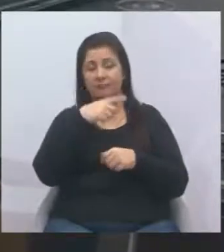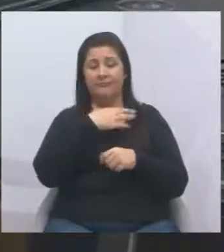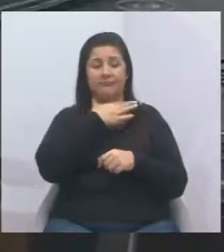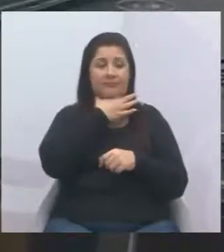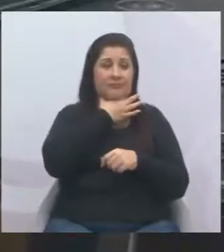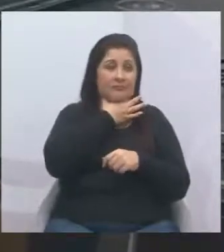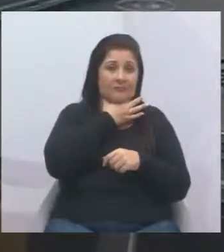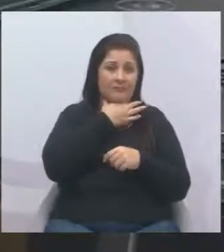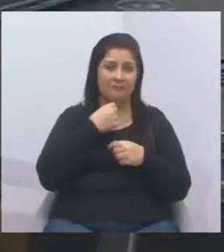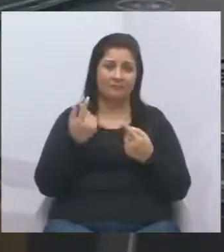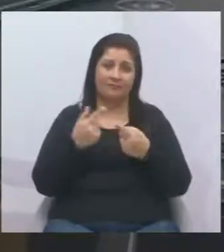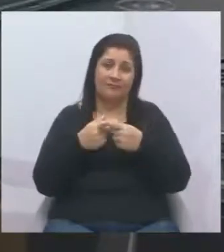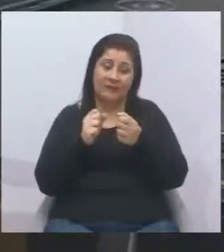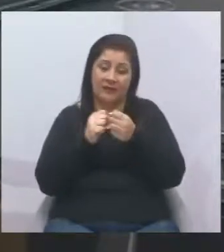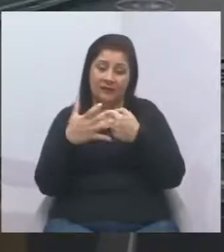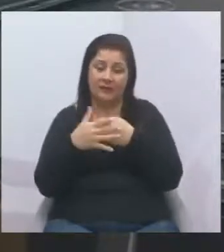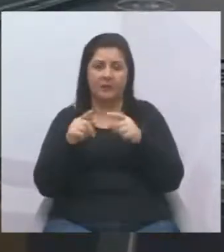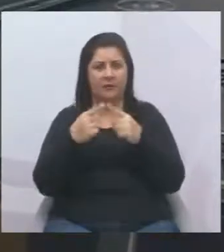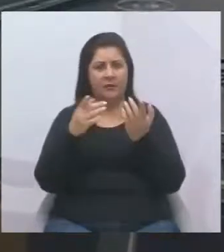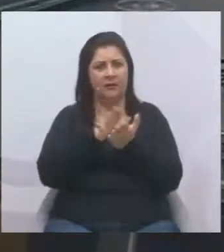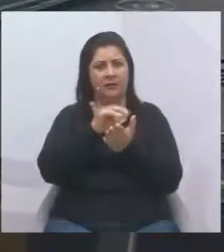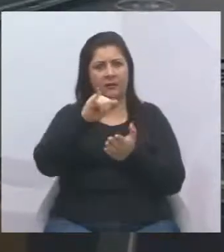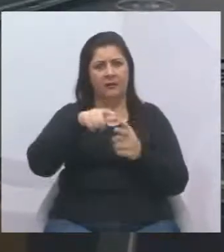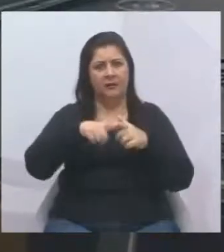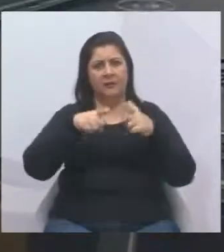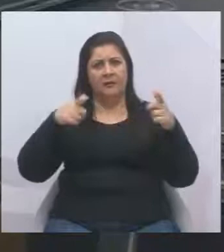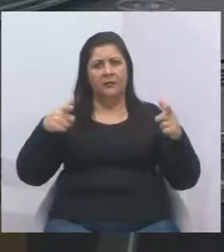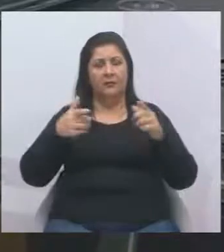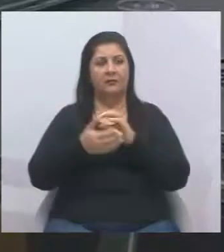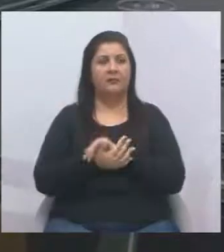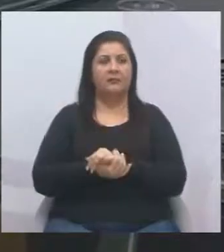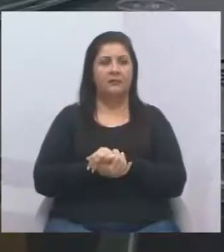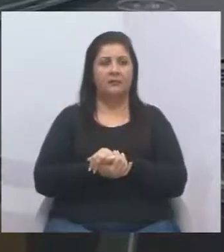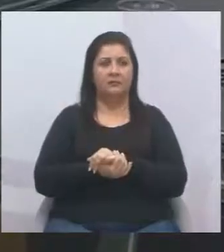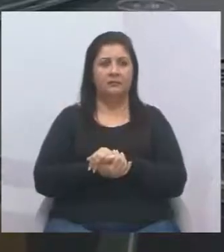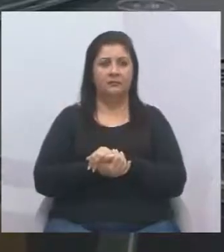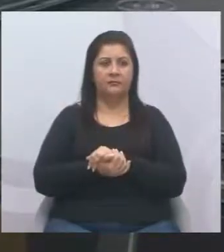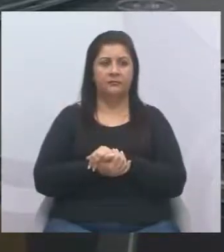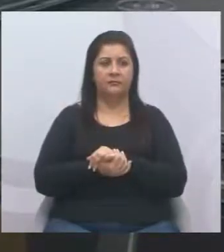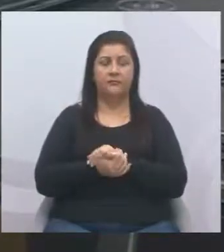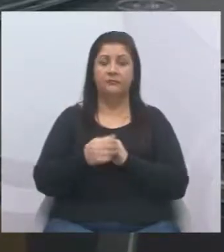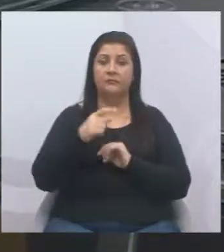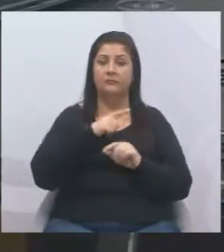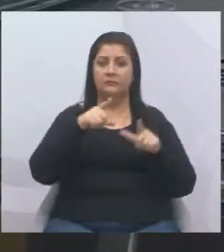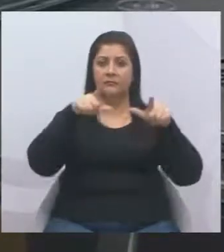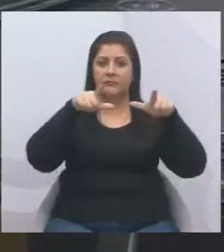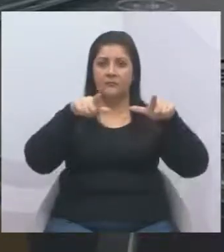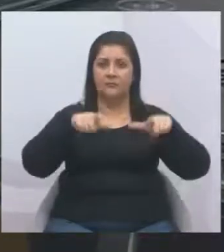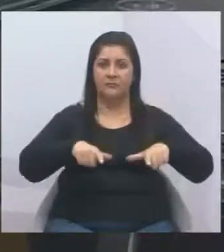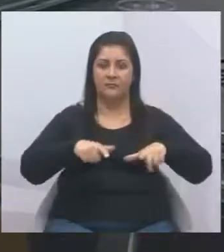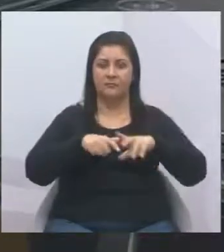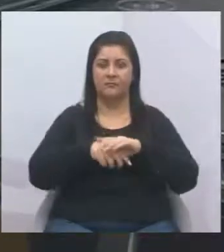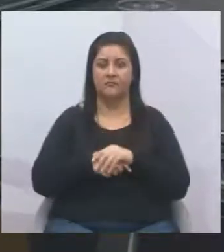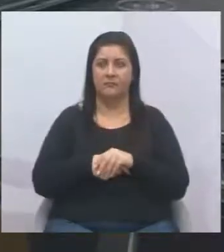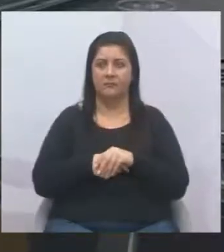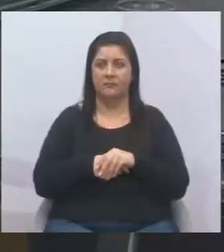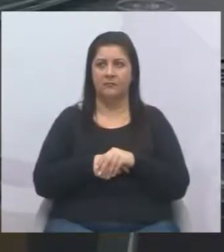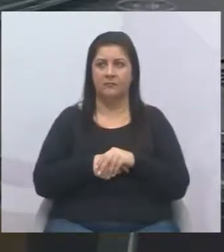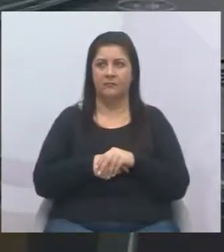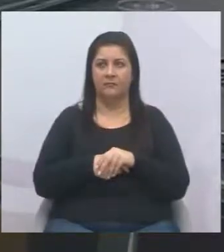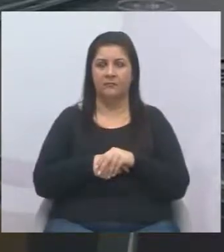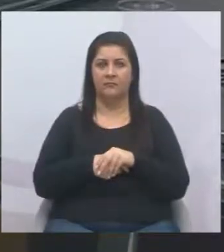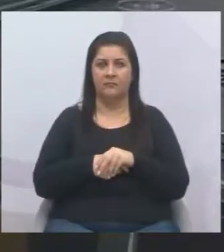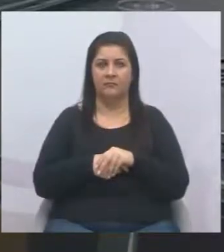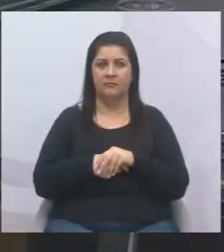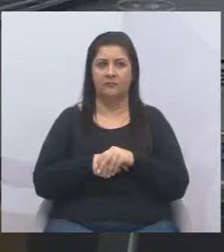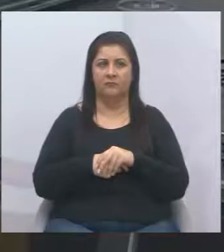pandemia. Mas Jacareí é grande, Jacareí tem potencial, tem áreas, tem profissionais capacitados para fazer